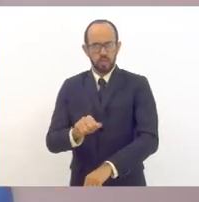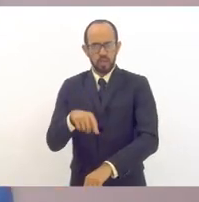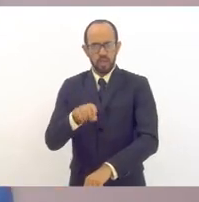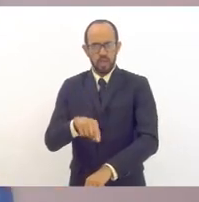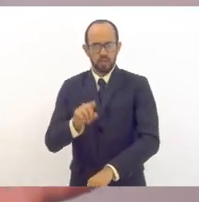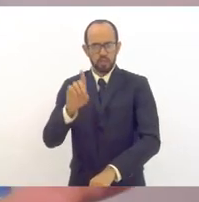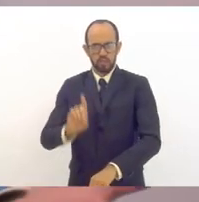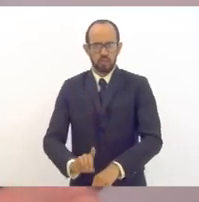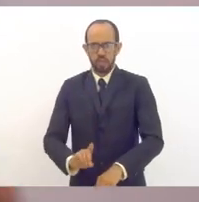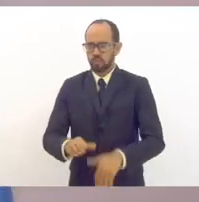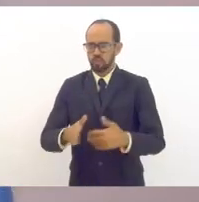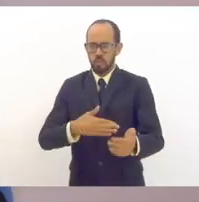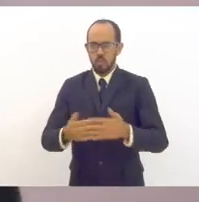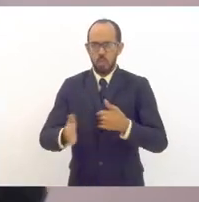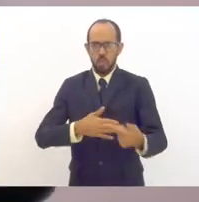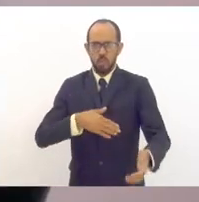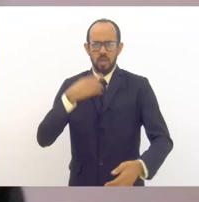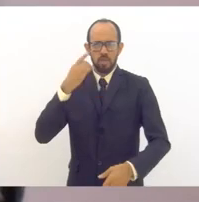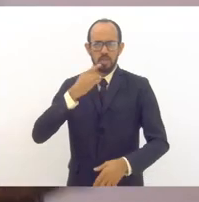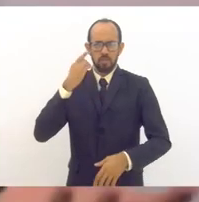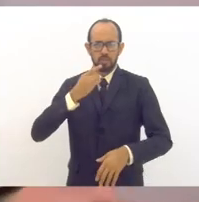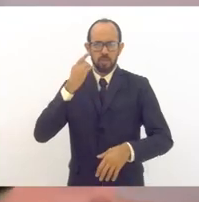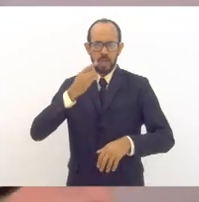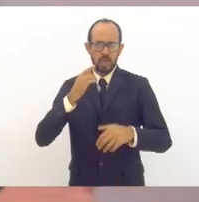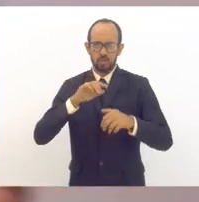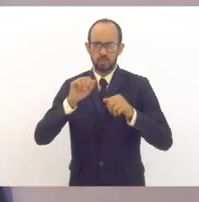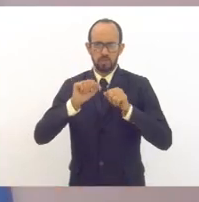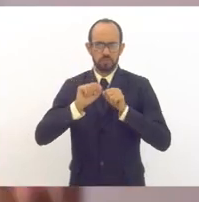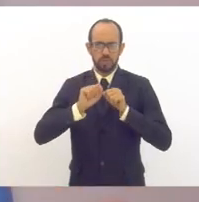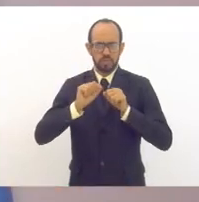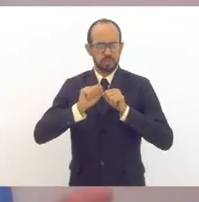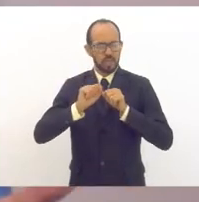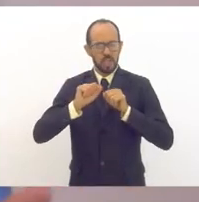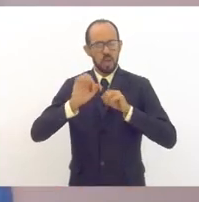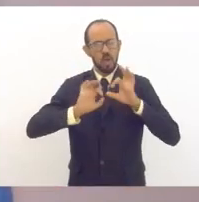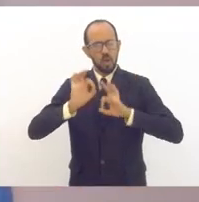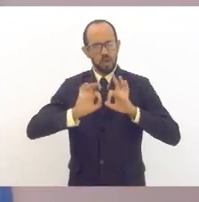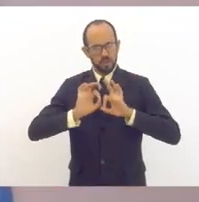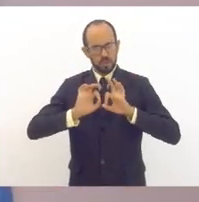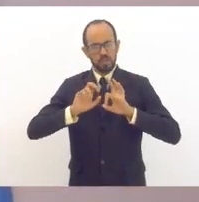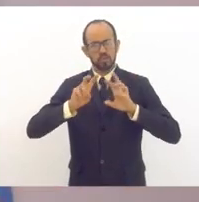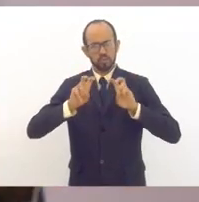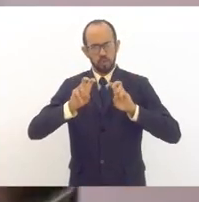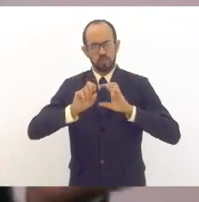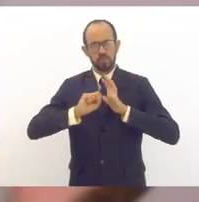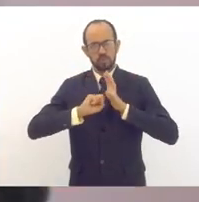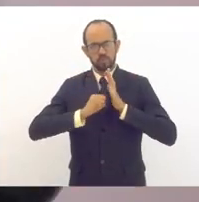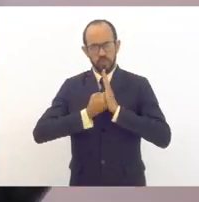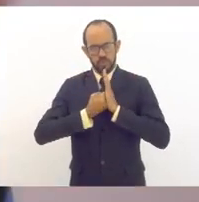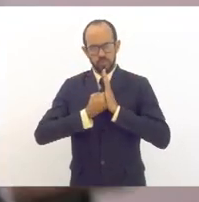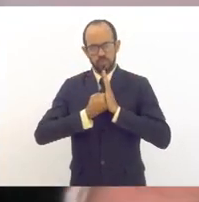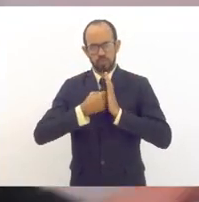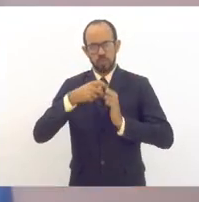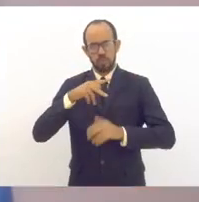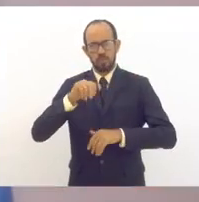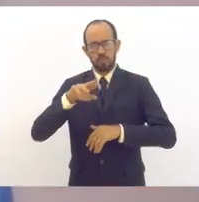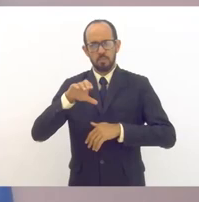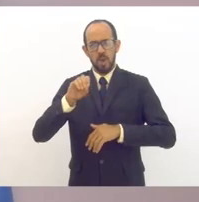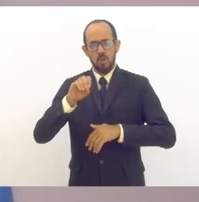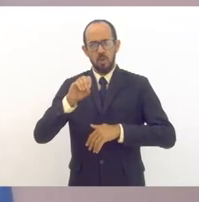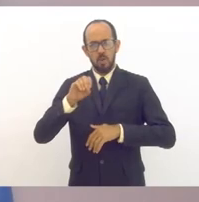parlamentar qualquer parlamentar poderá levantar a questão de ordem em relação aos vetos né a gente tinha o Paulo Ramos que fazia isso